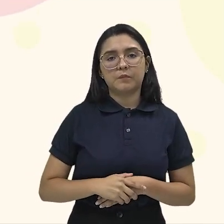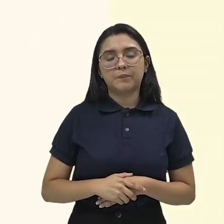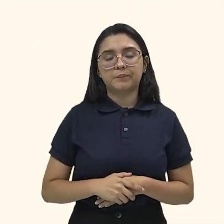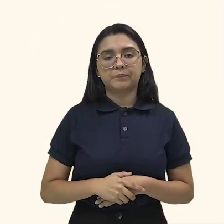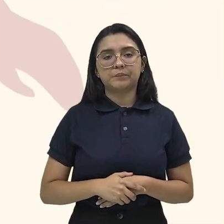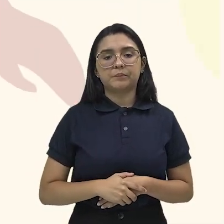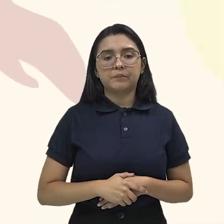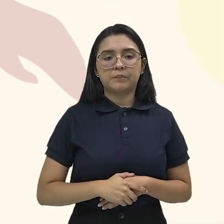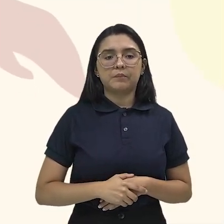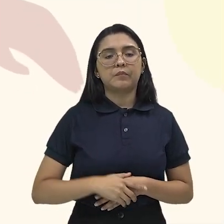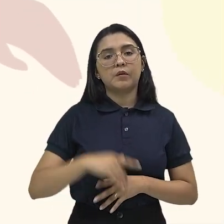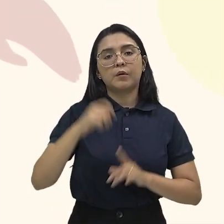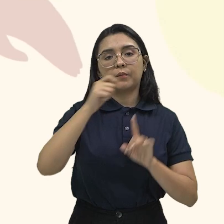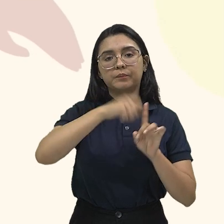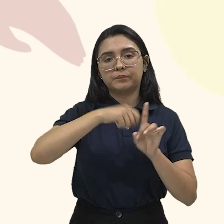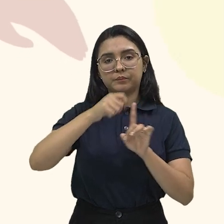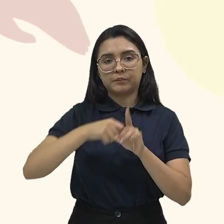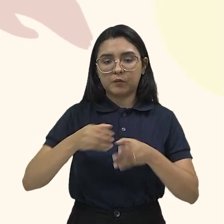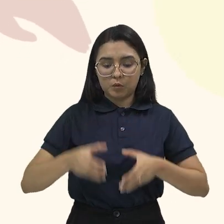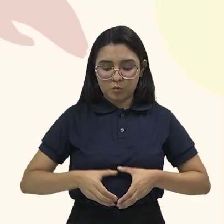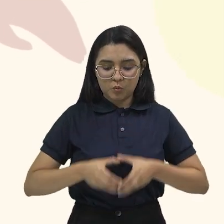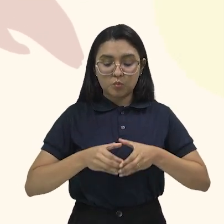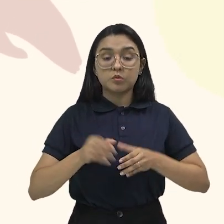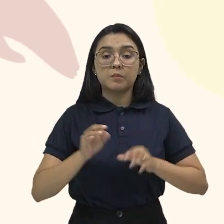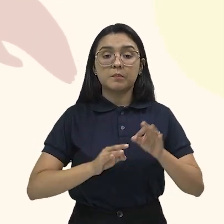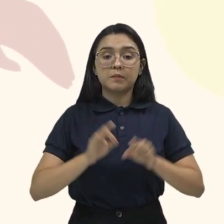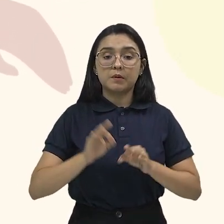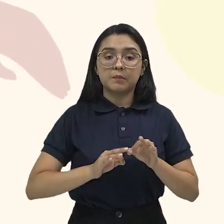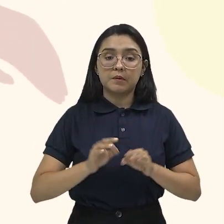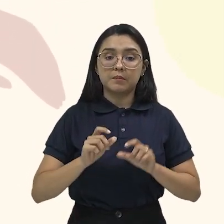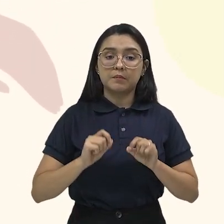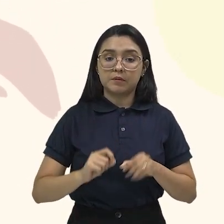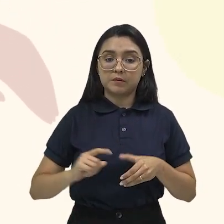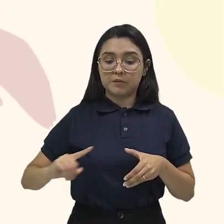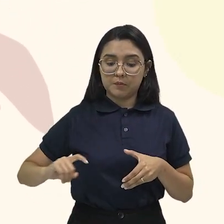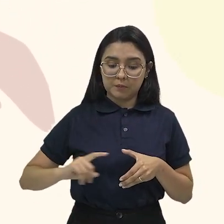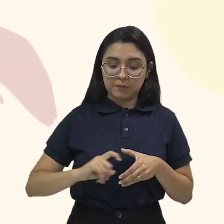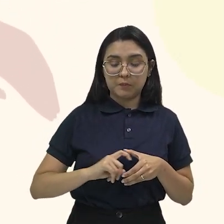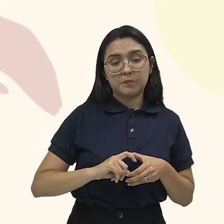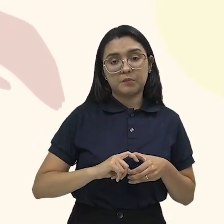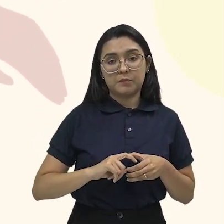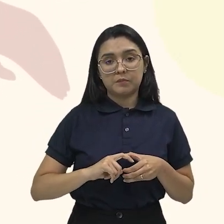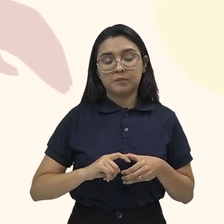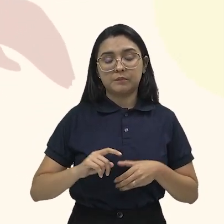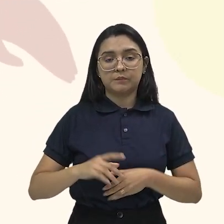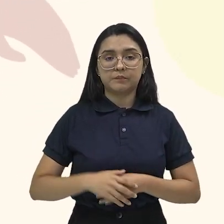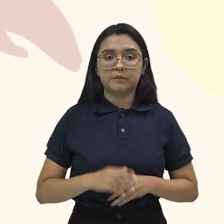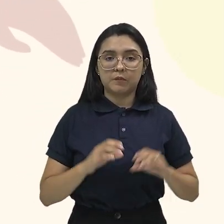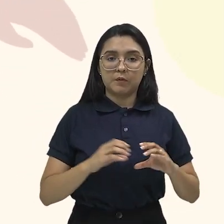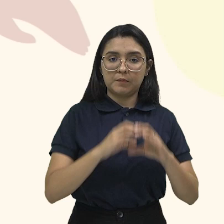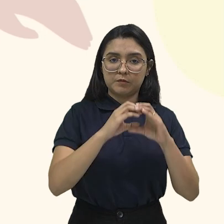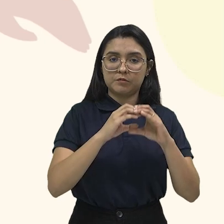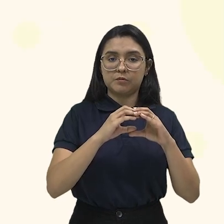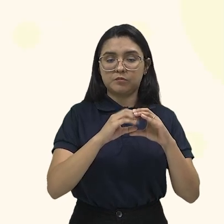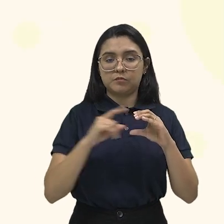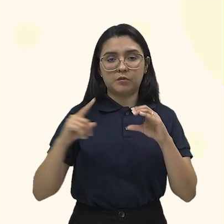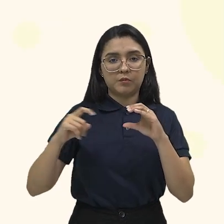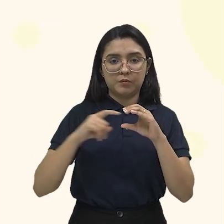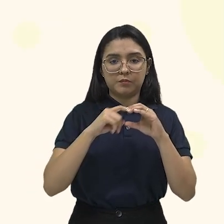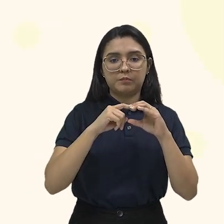espermatozoide. Mensalmente, o útero se prepara para receber o resultado desse encontro entre o óvulo e o